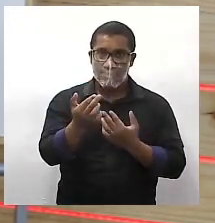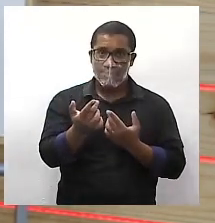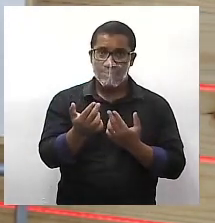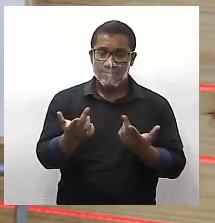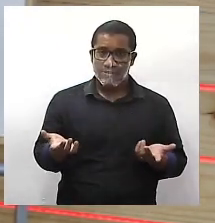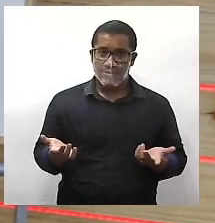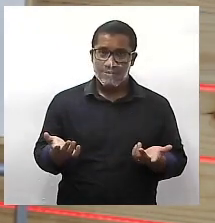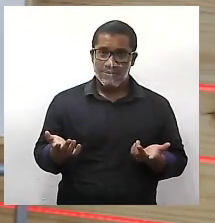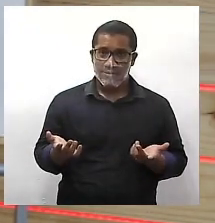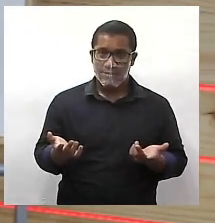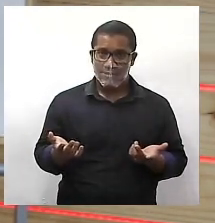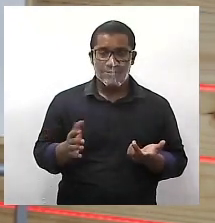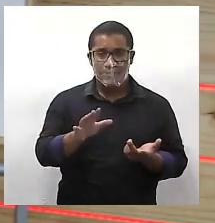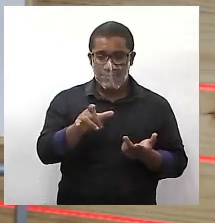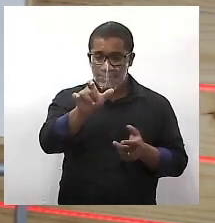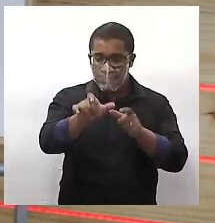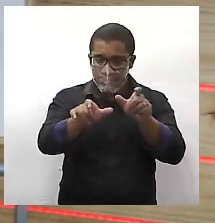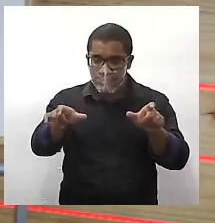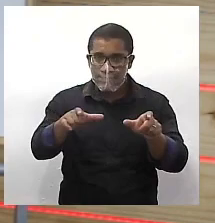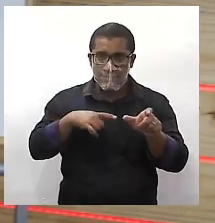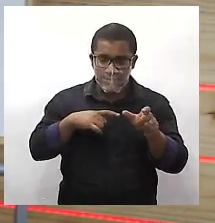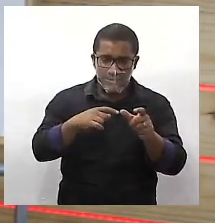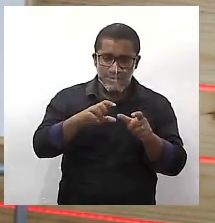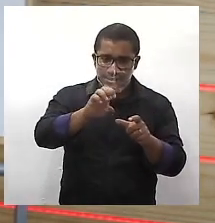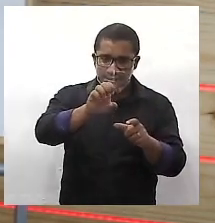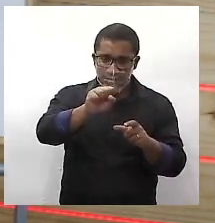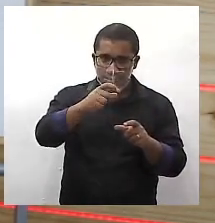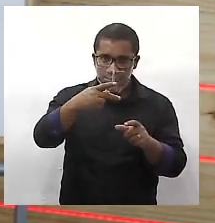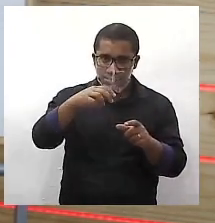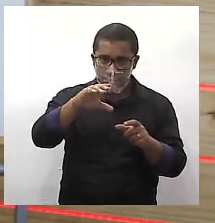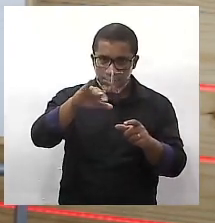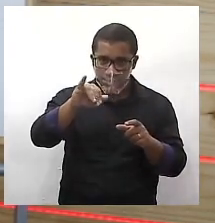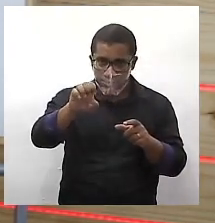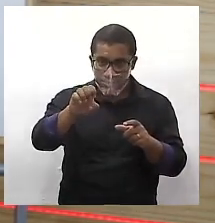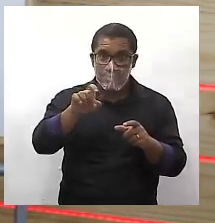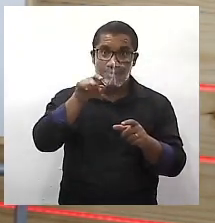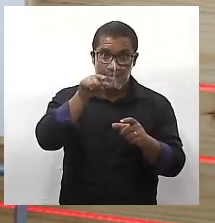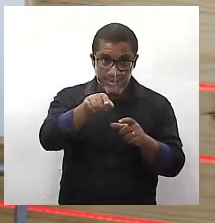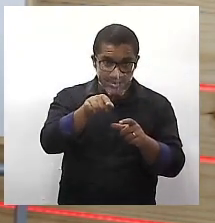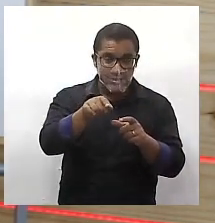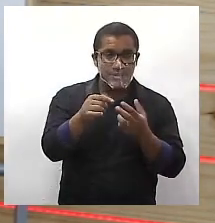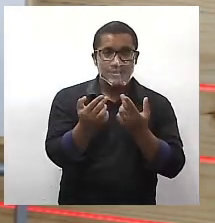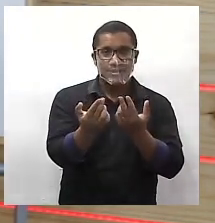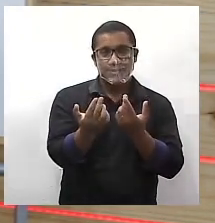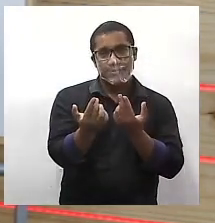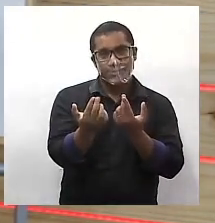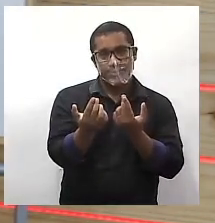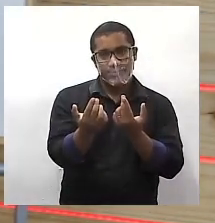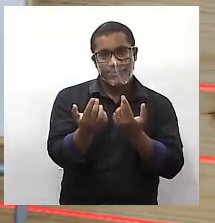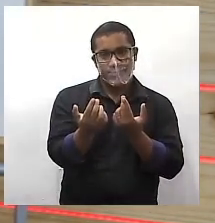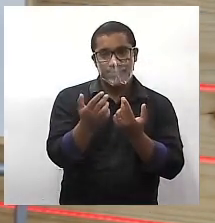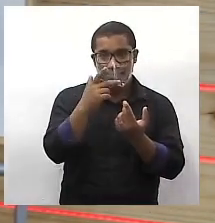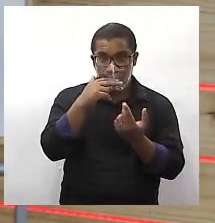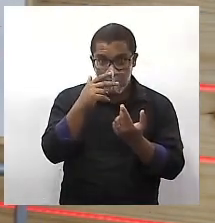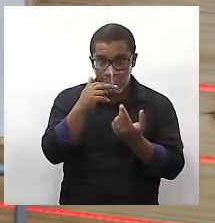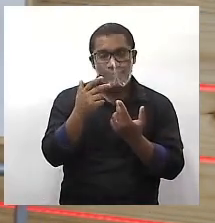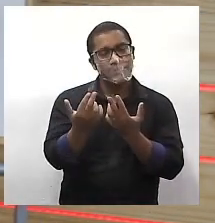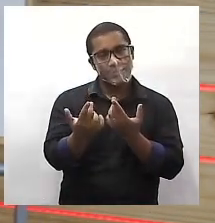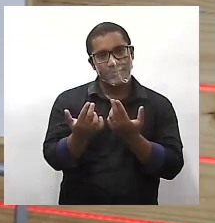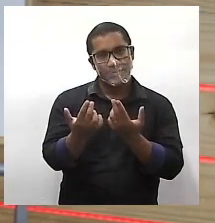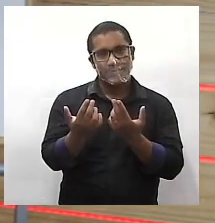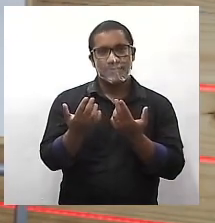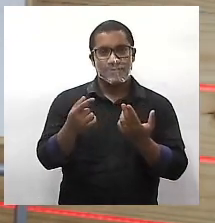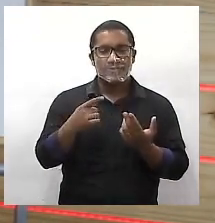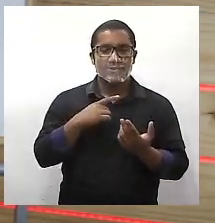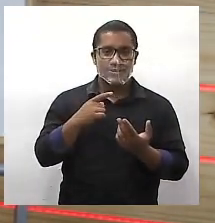da mesma espécie. Toda vez que os indivíduos eles têm a mesma espécie, você vai dizer que esses indivíduos eles são iguais. Aí, o conjunto